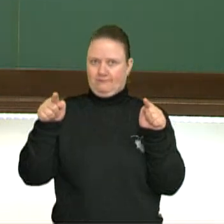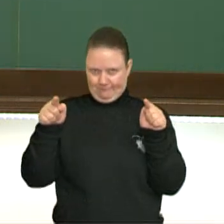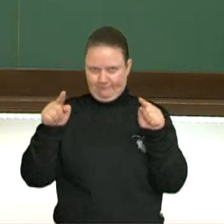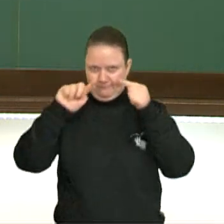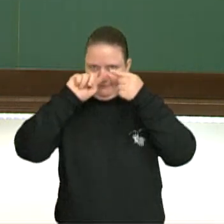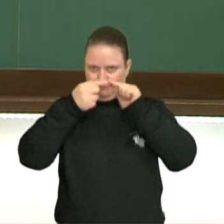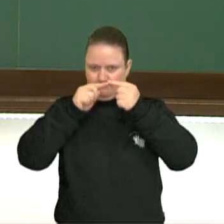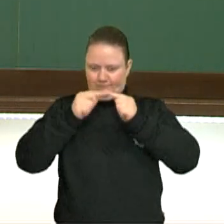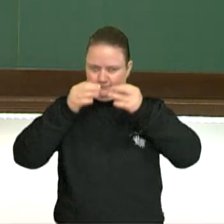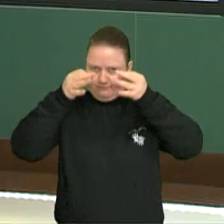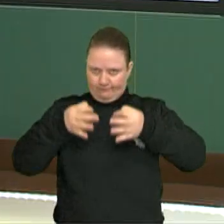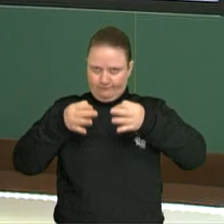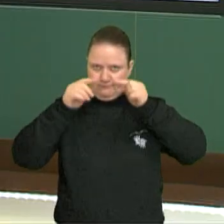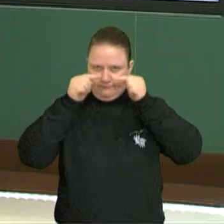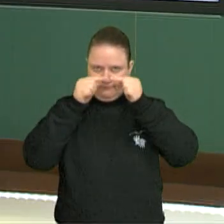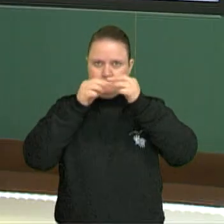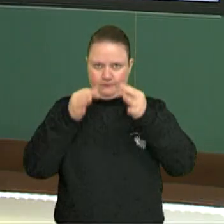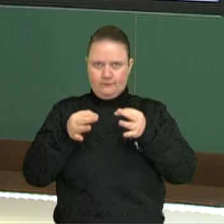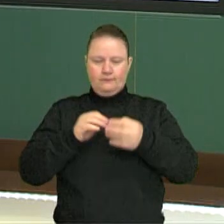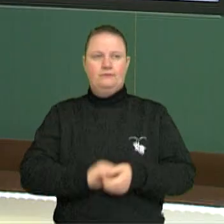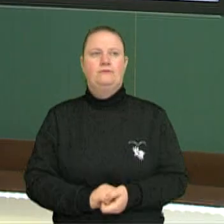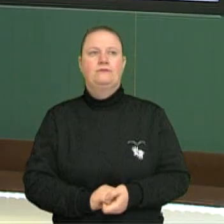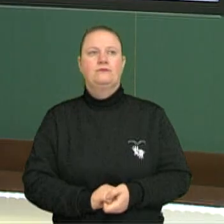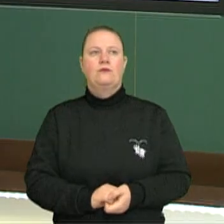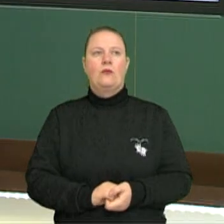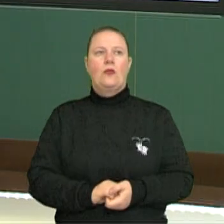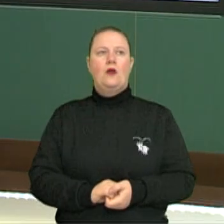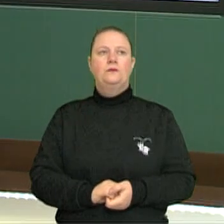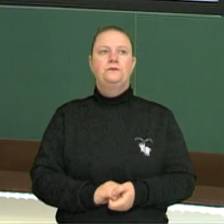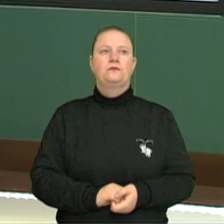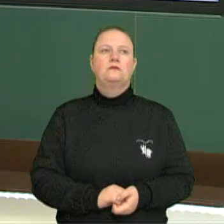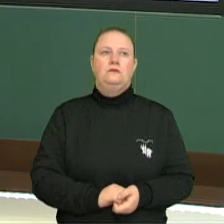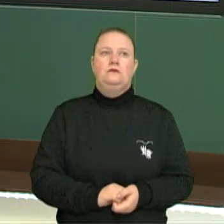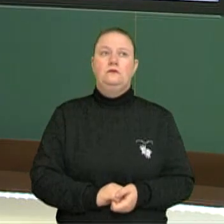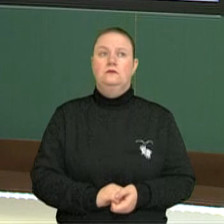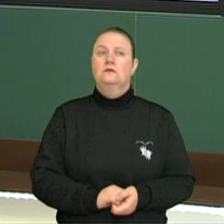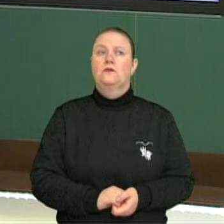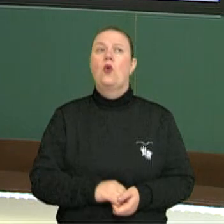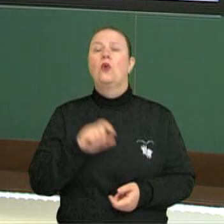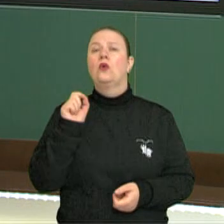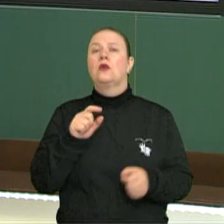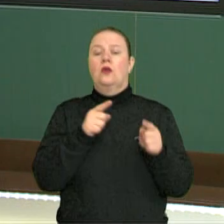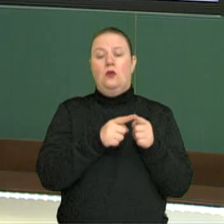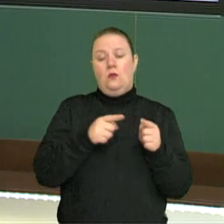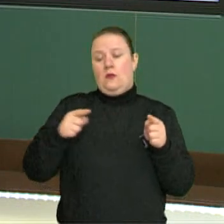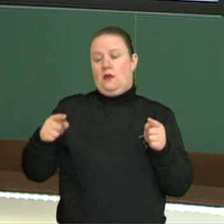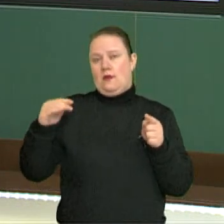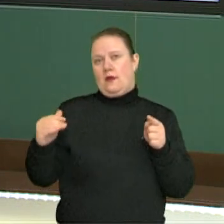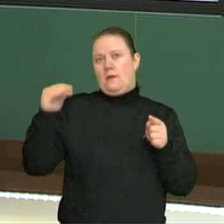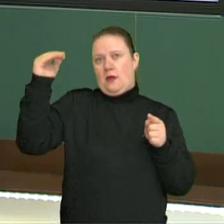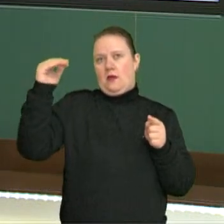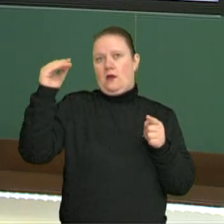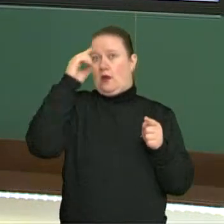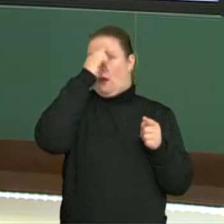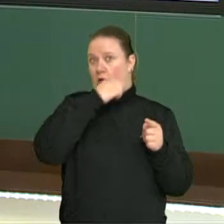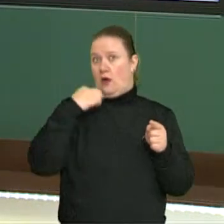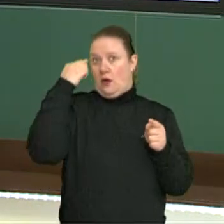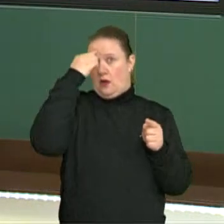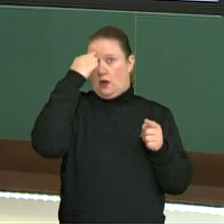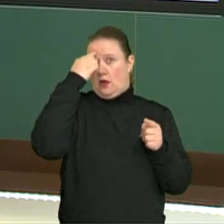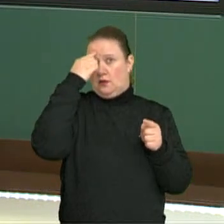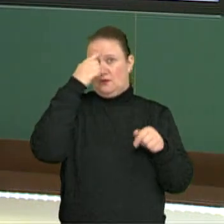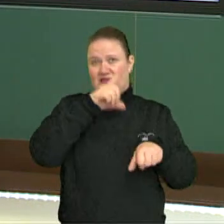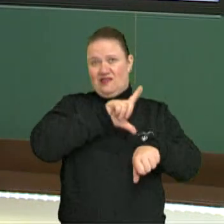certo? Então, nessa situação, irá diminuir. Melhor dizendo, o período vai aumentar e a hora irá se